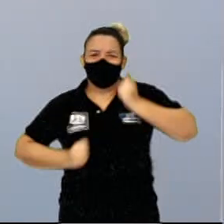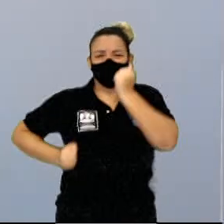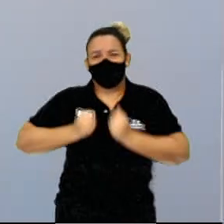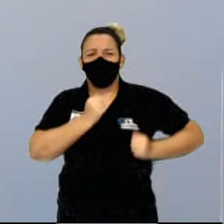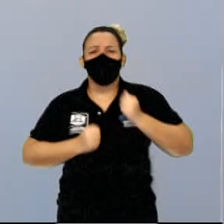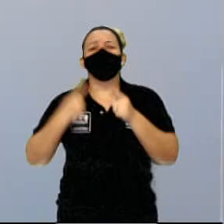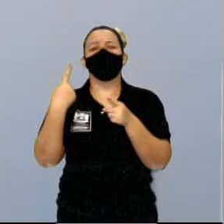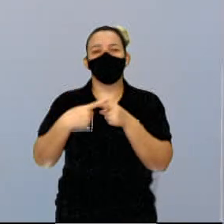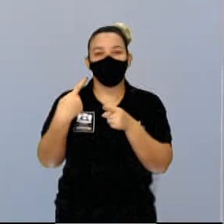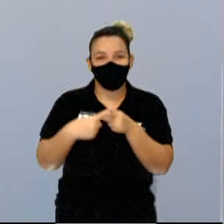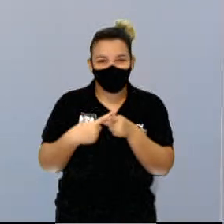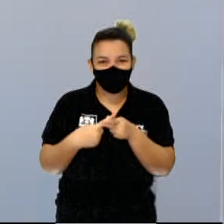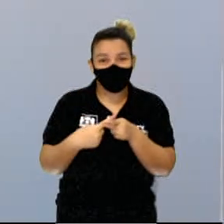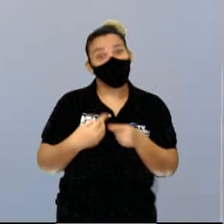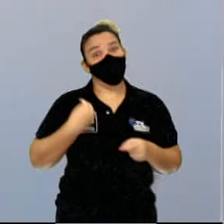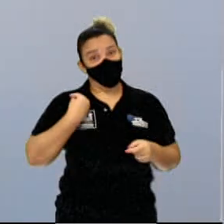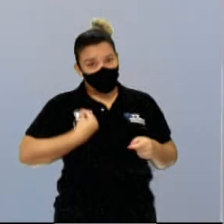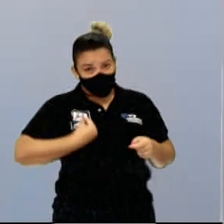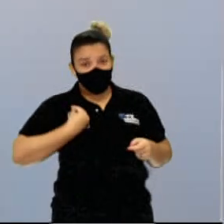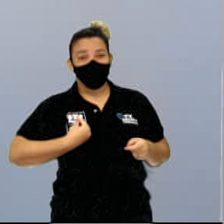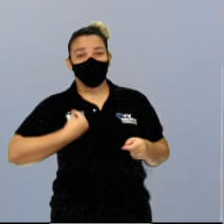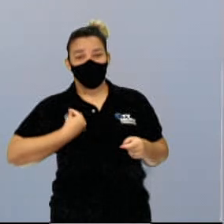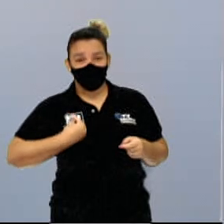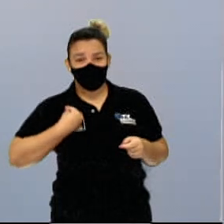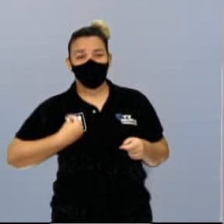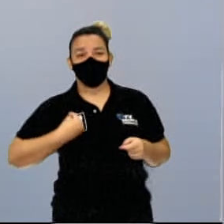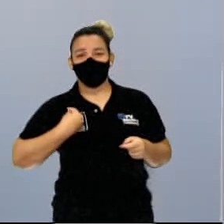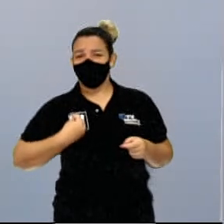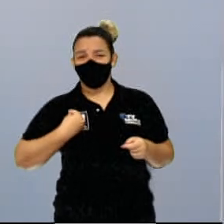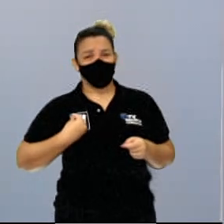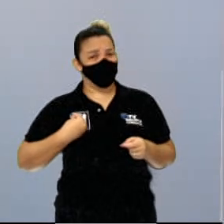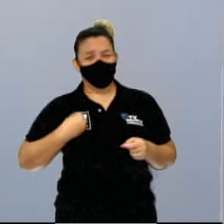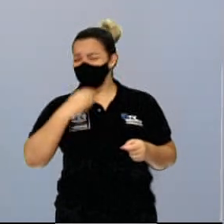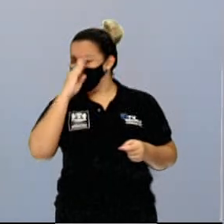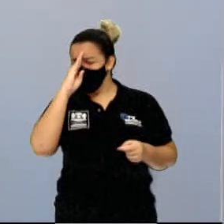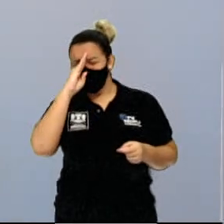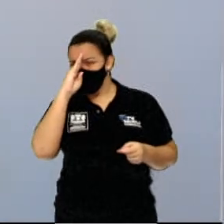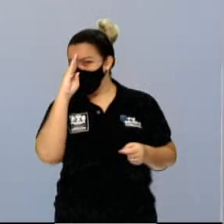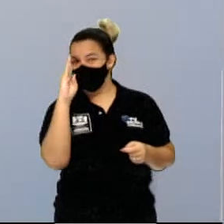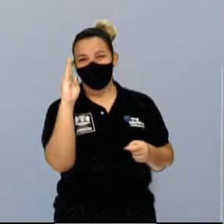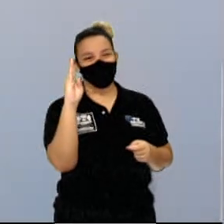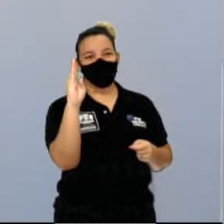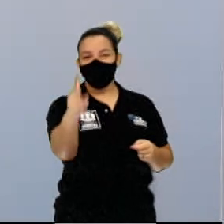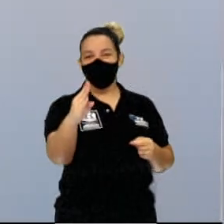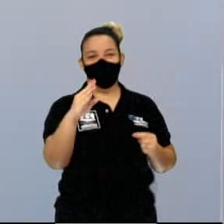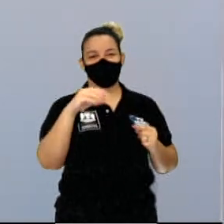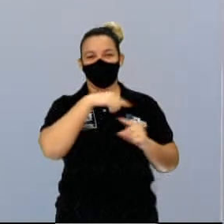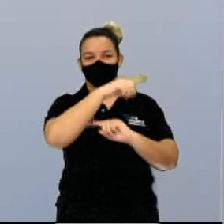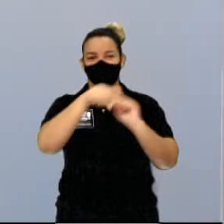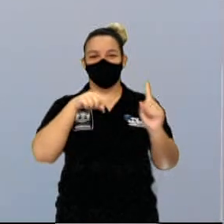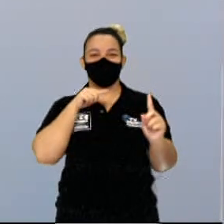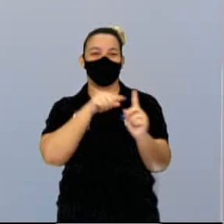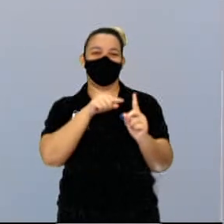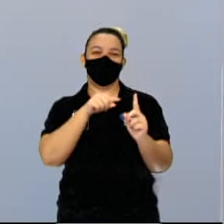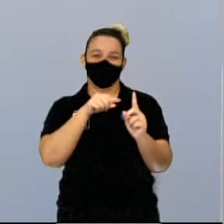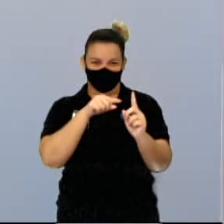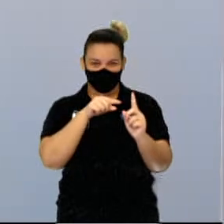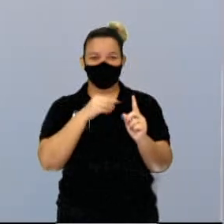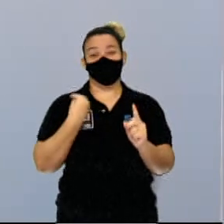própria vida. E isso foi fundamental para determinar o quanto ela se empenharia